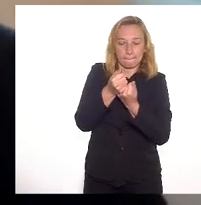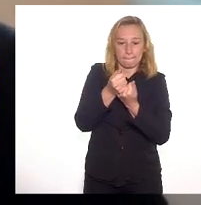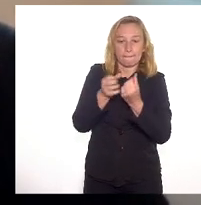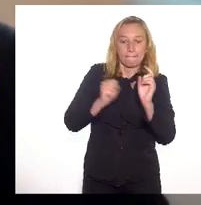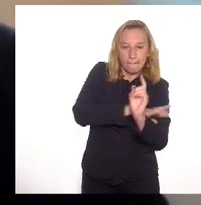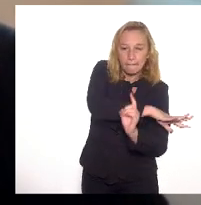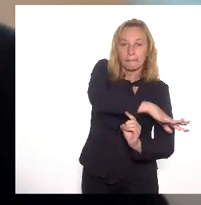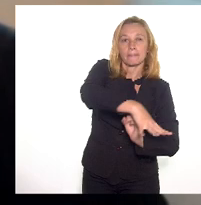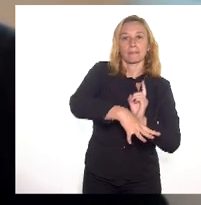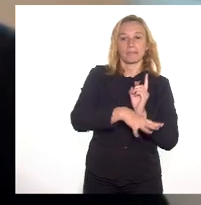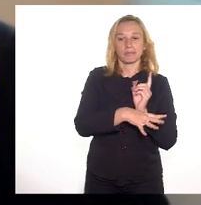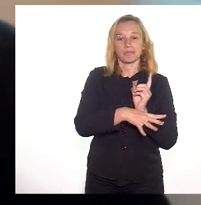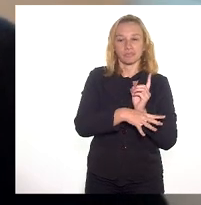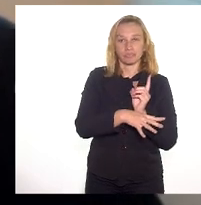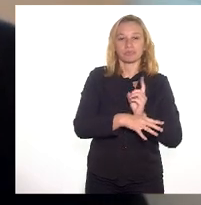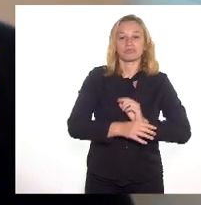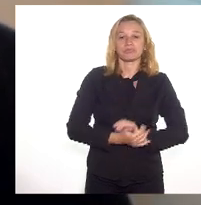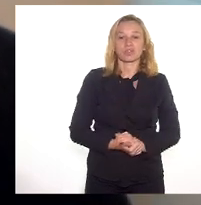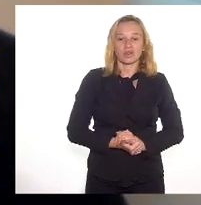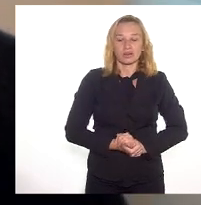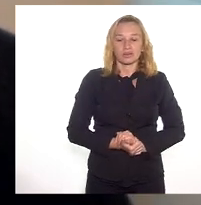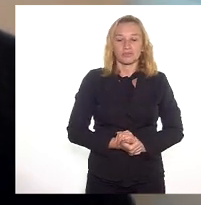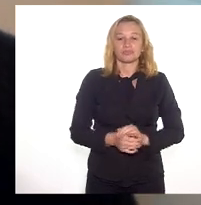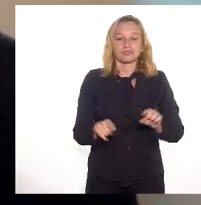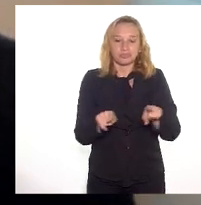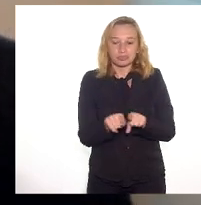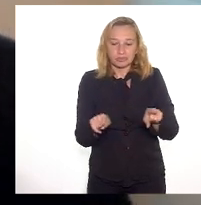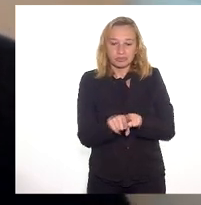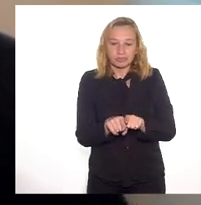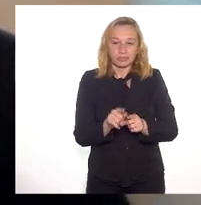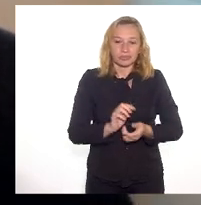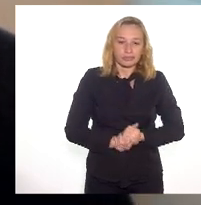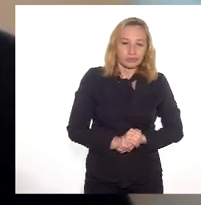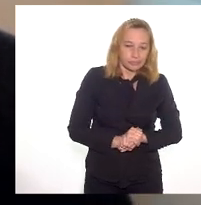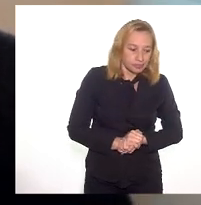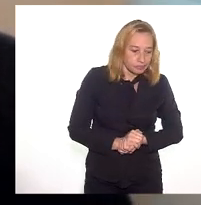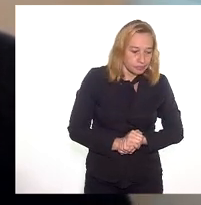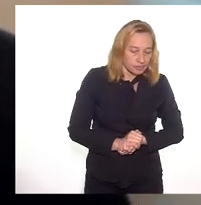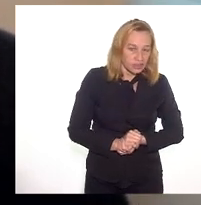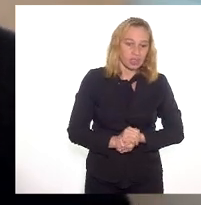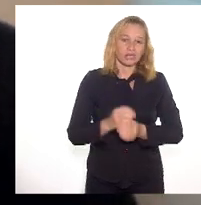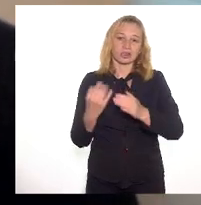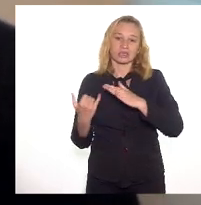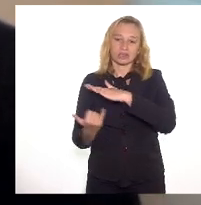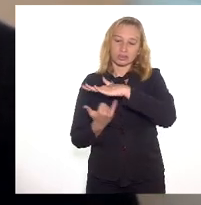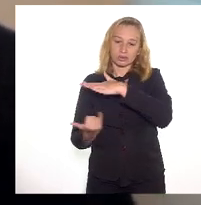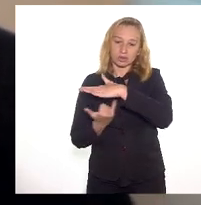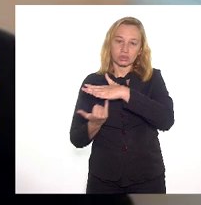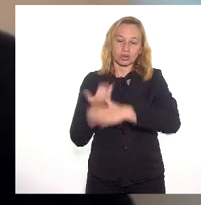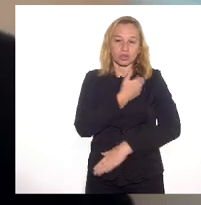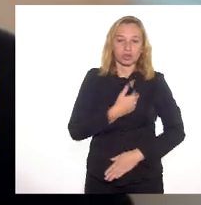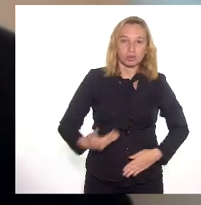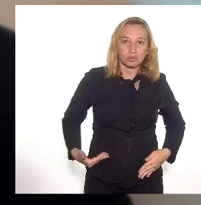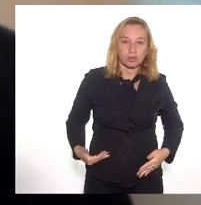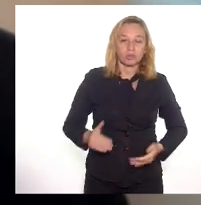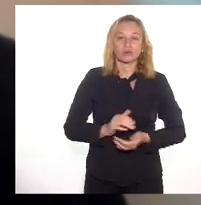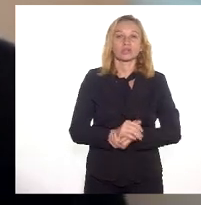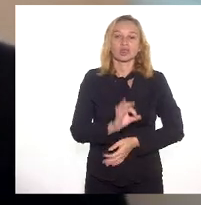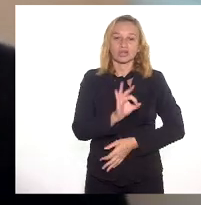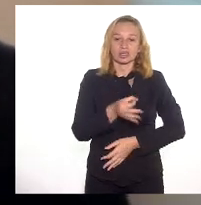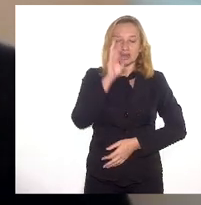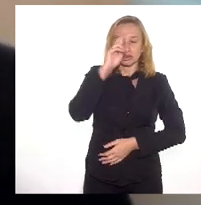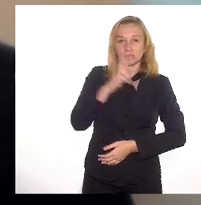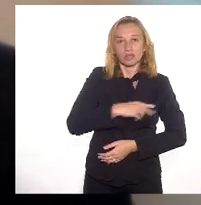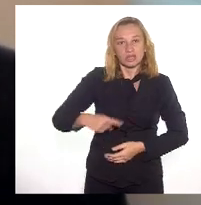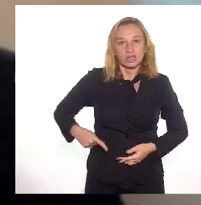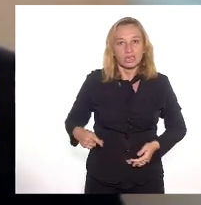sociedade fluminense e também das instituições públicas. Né? Temos a convicção, presidente, de